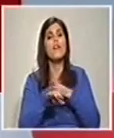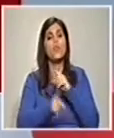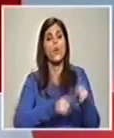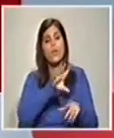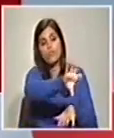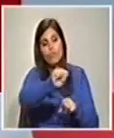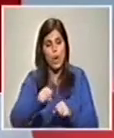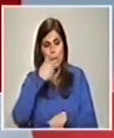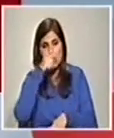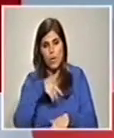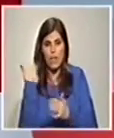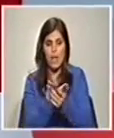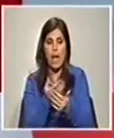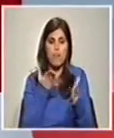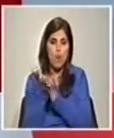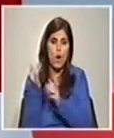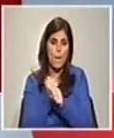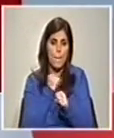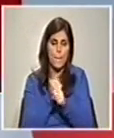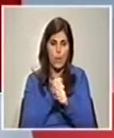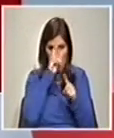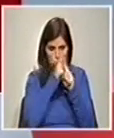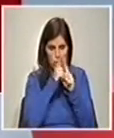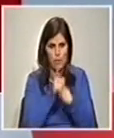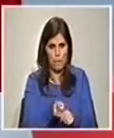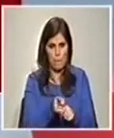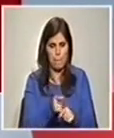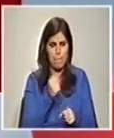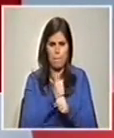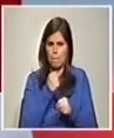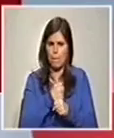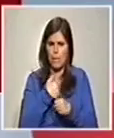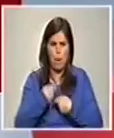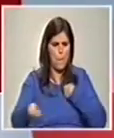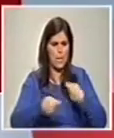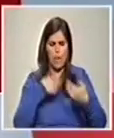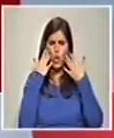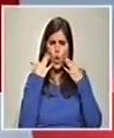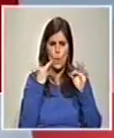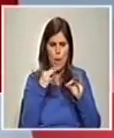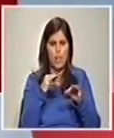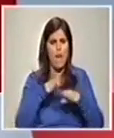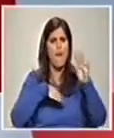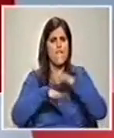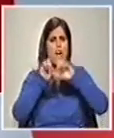pessoa e garantem-lhe um emprego no dia seguinte. Essa empresa tem esse propósito. Trabalha em mercado normal, faz apartamentos com o mesmo caderno de gatos. Trabalha com